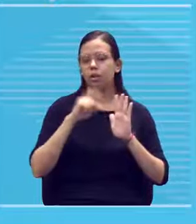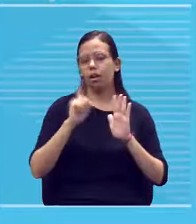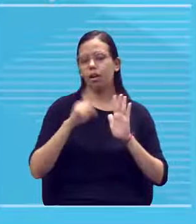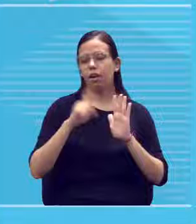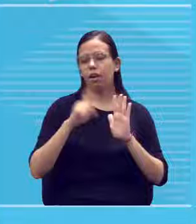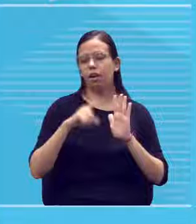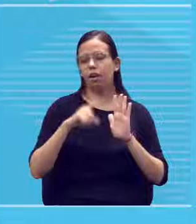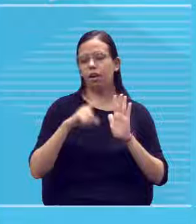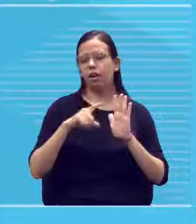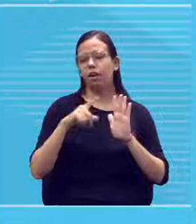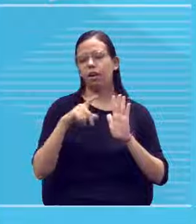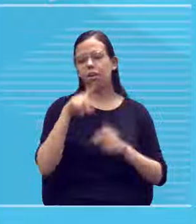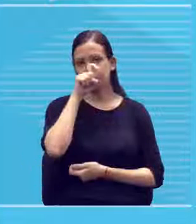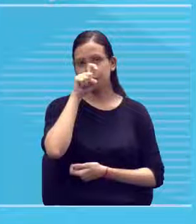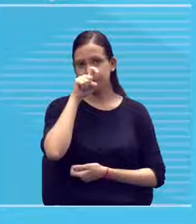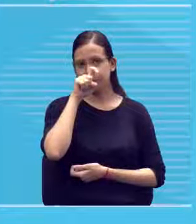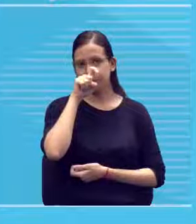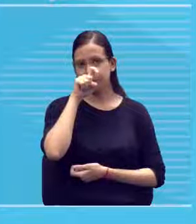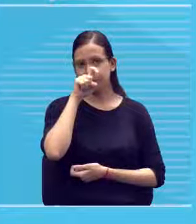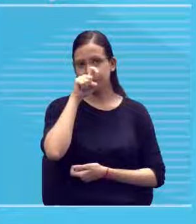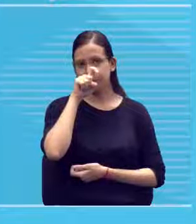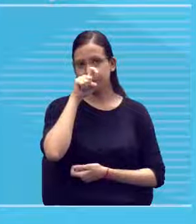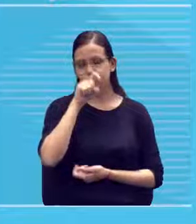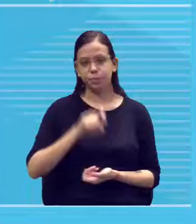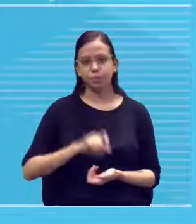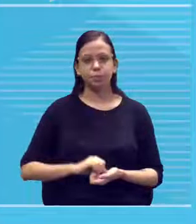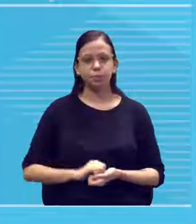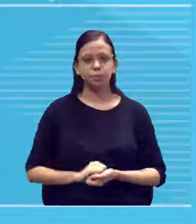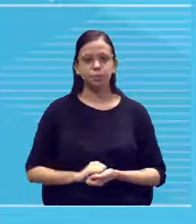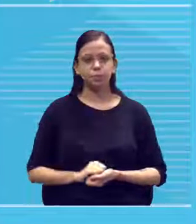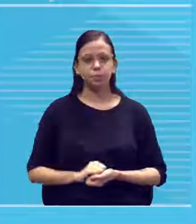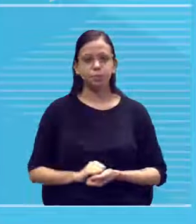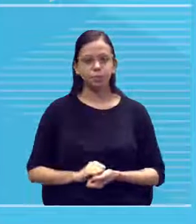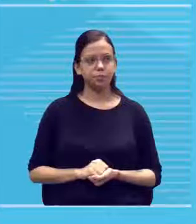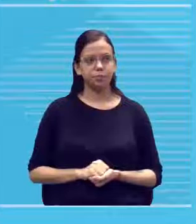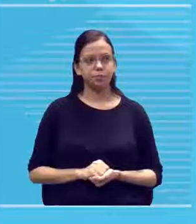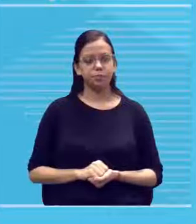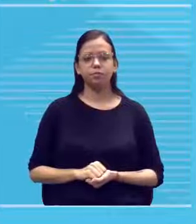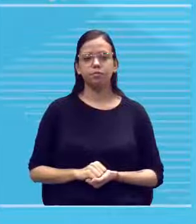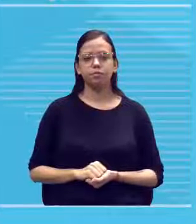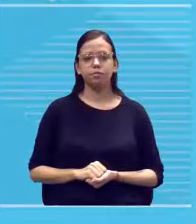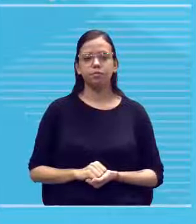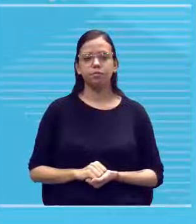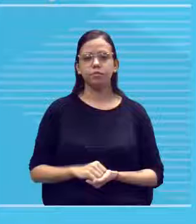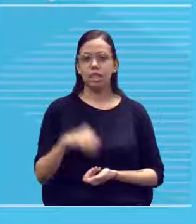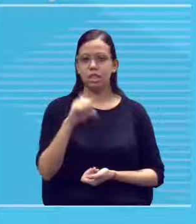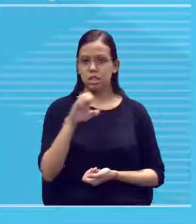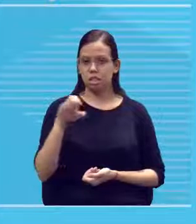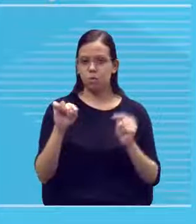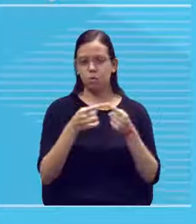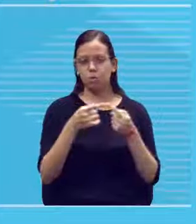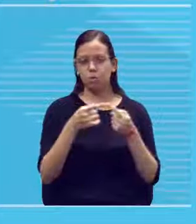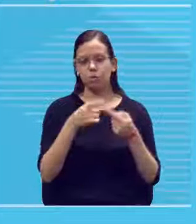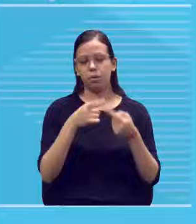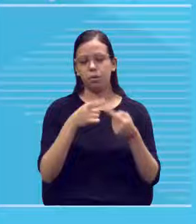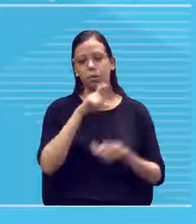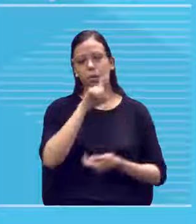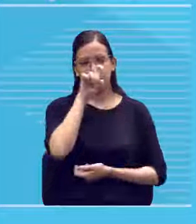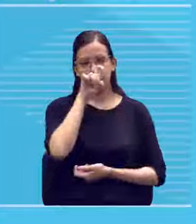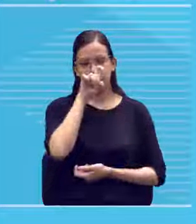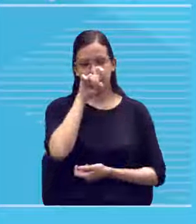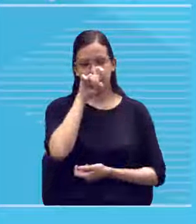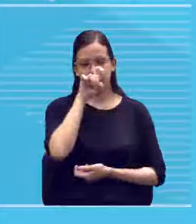esse seu aqui retorno aqui né bruxa né e pode